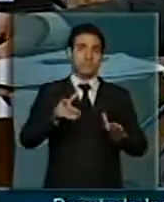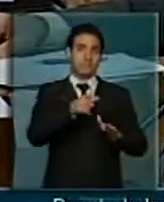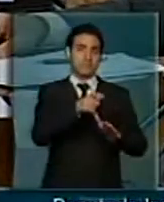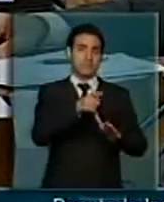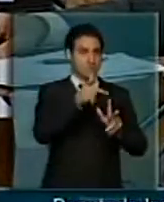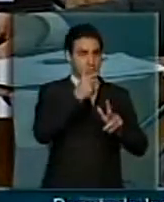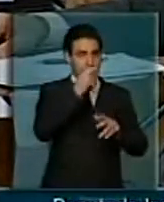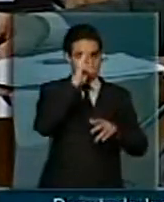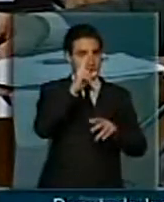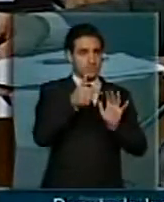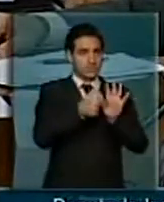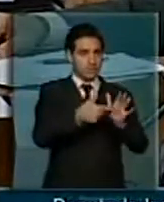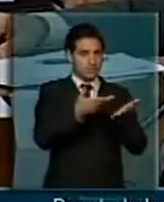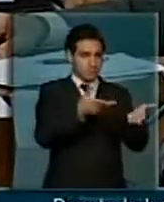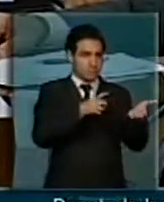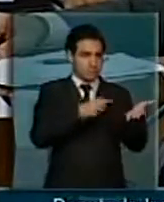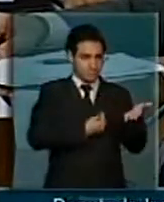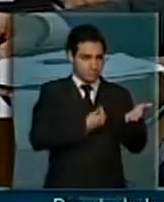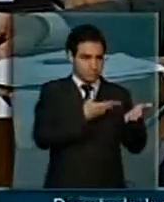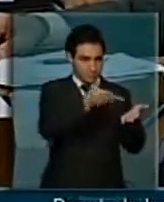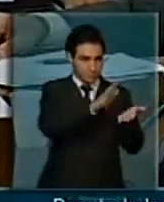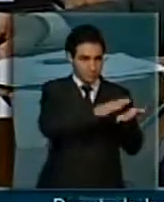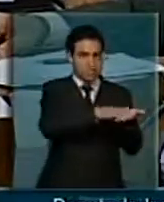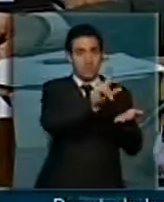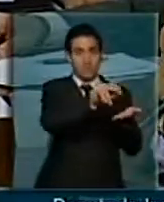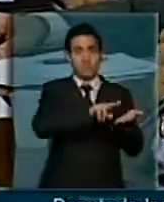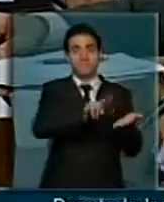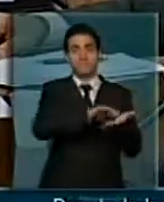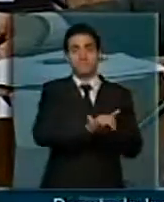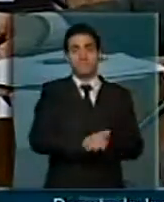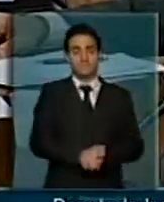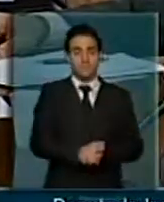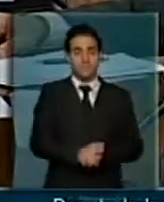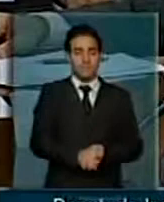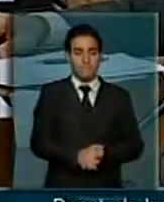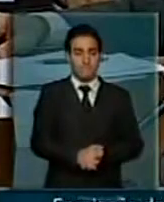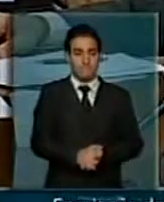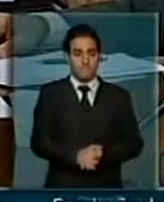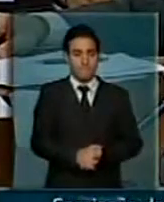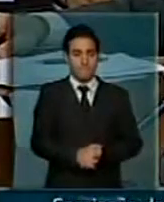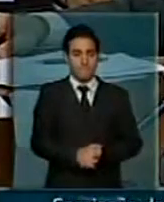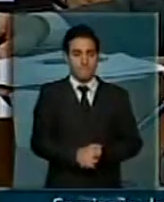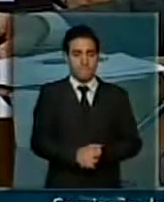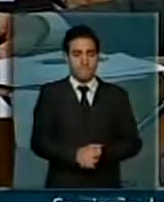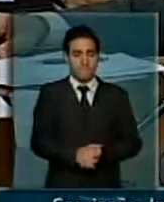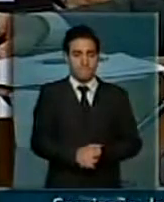excelência está aí a usar.